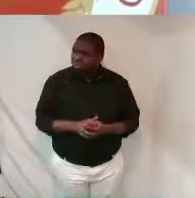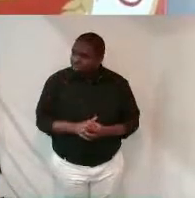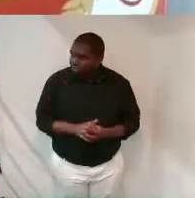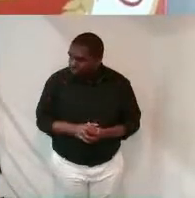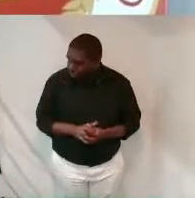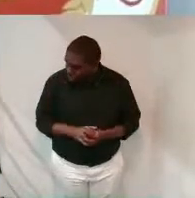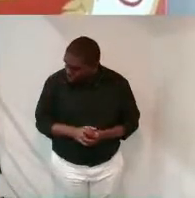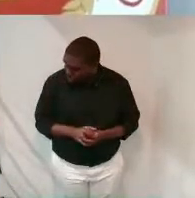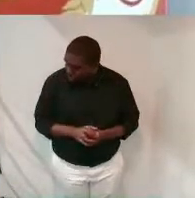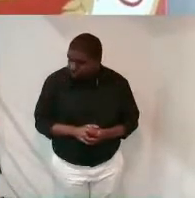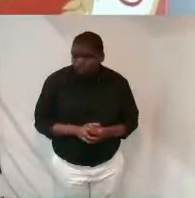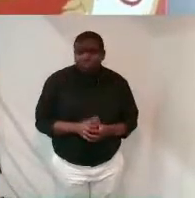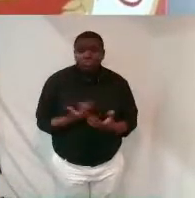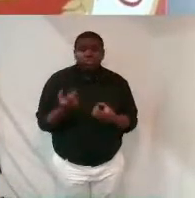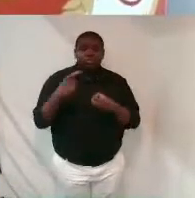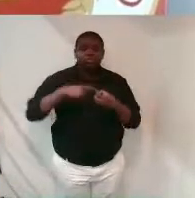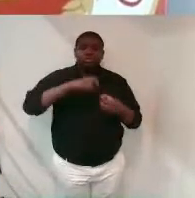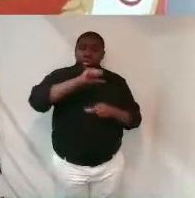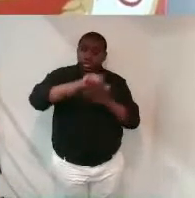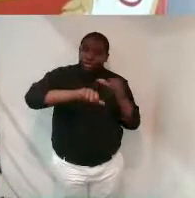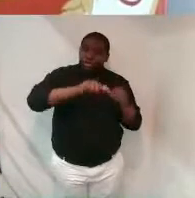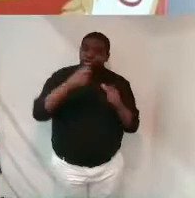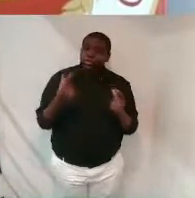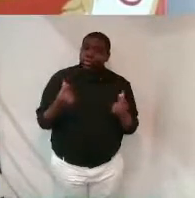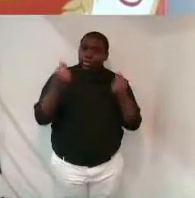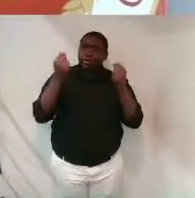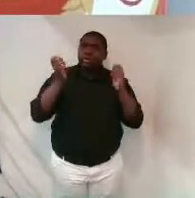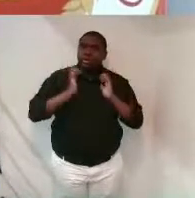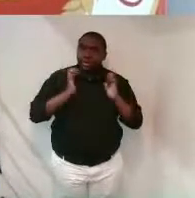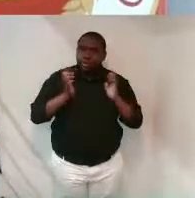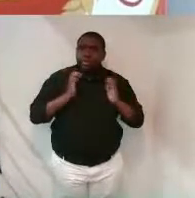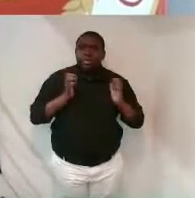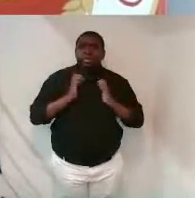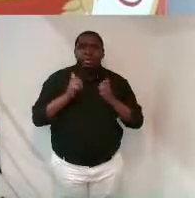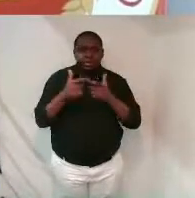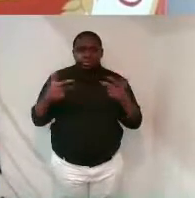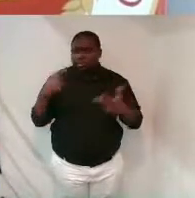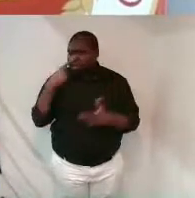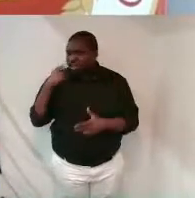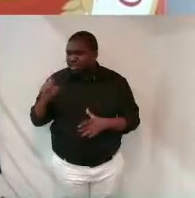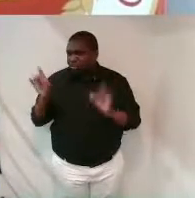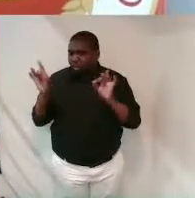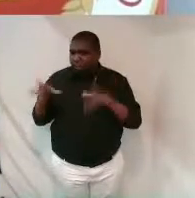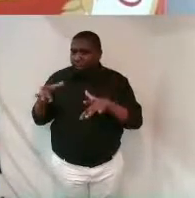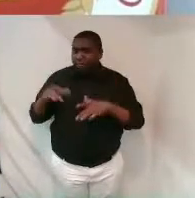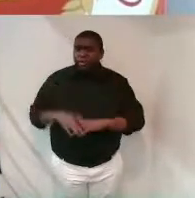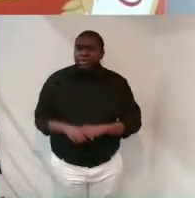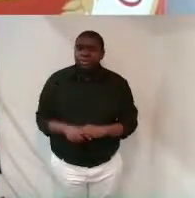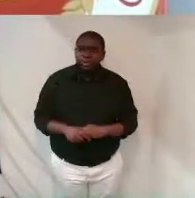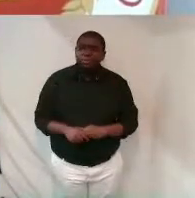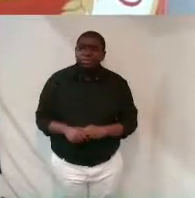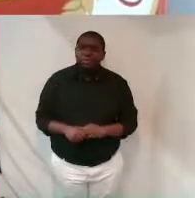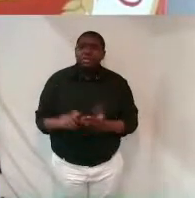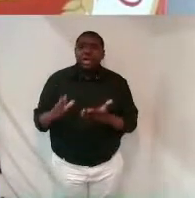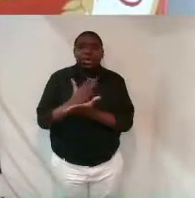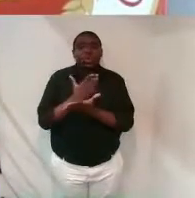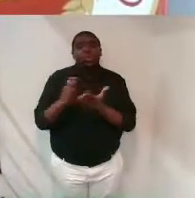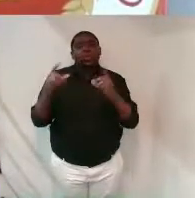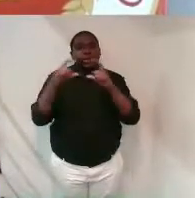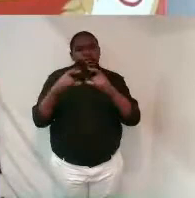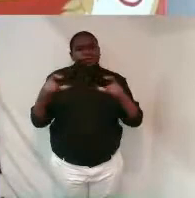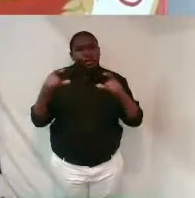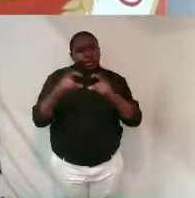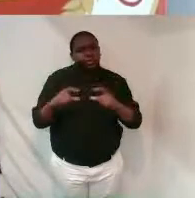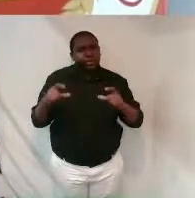Recuperas, transformas em riqueza o dejeto abandonado. São alguns versos que eu